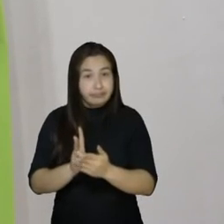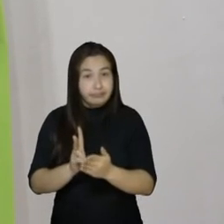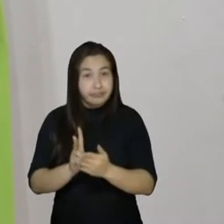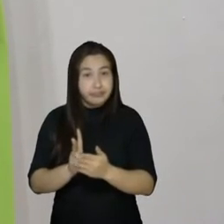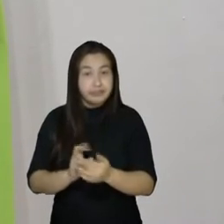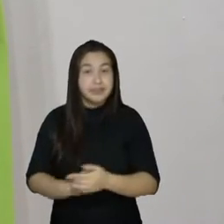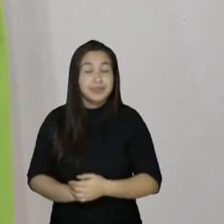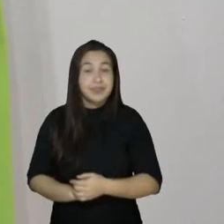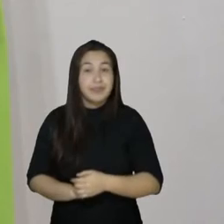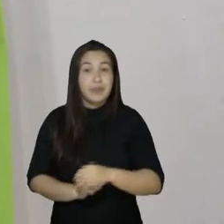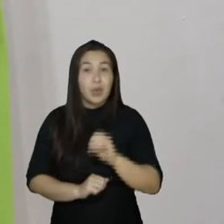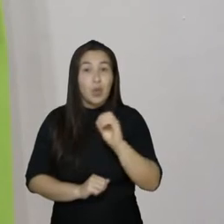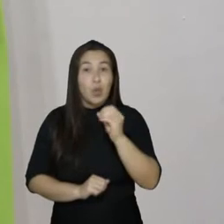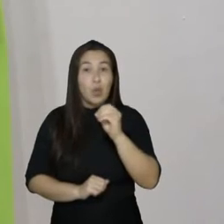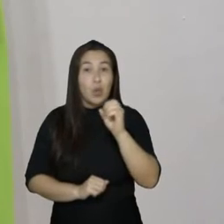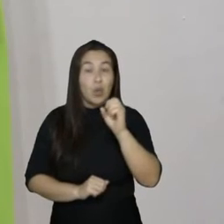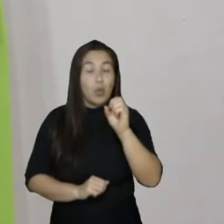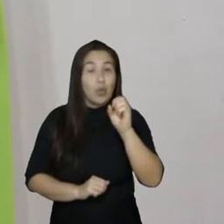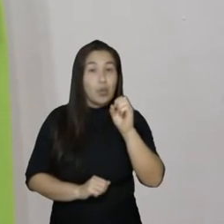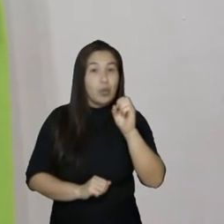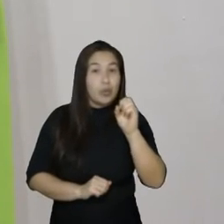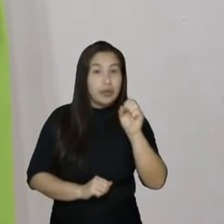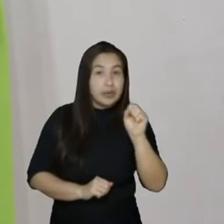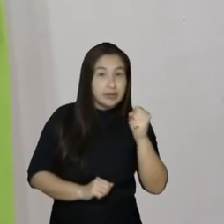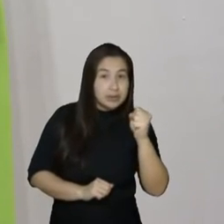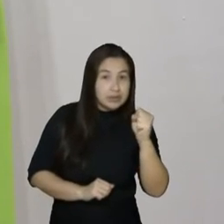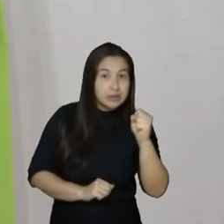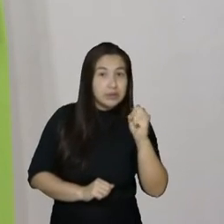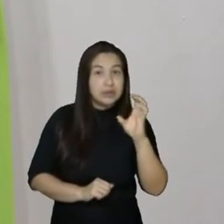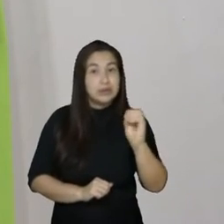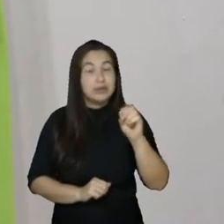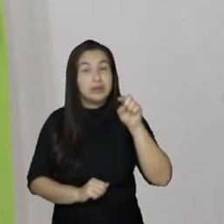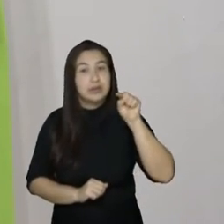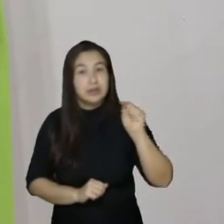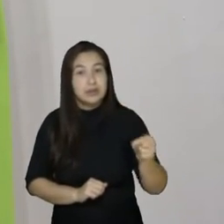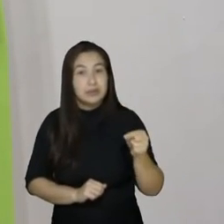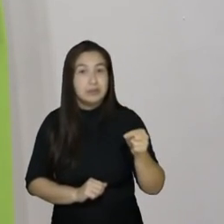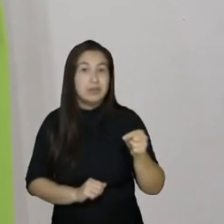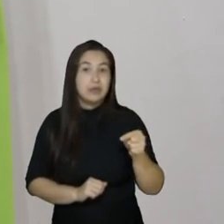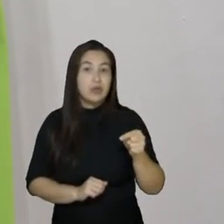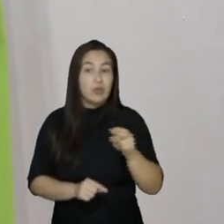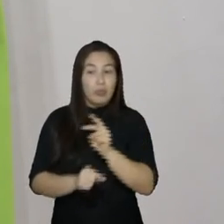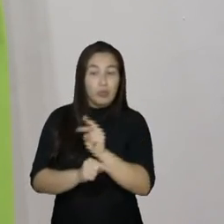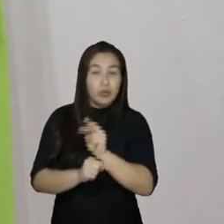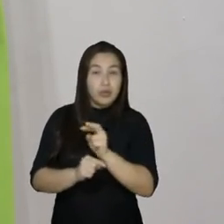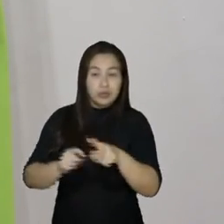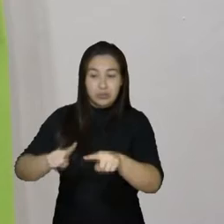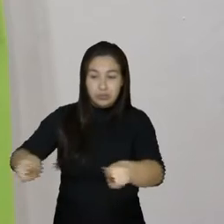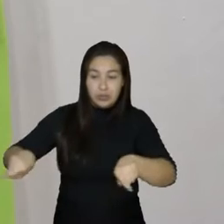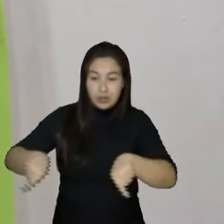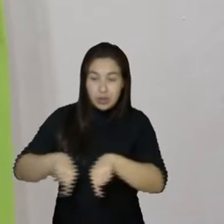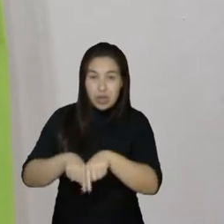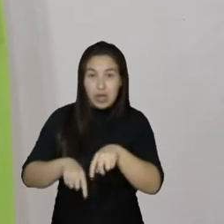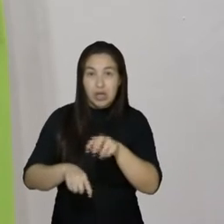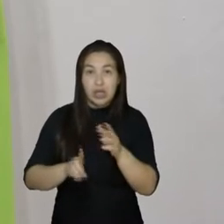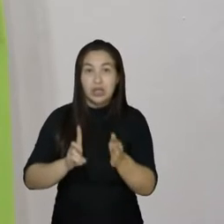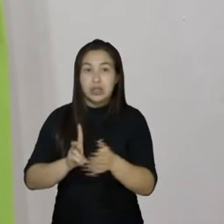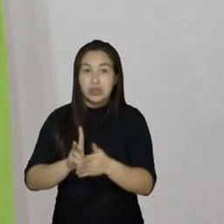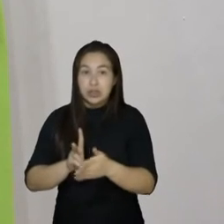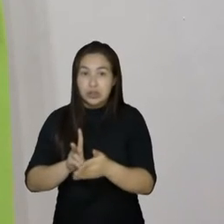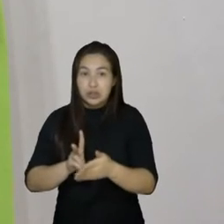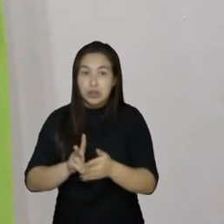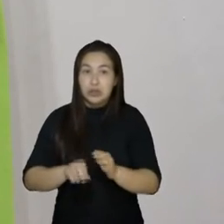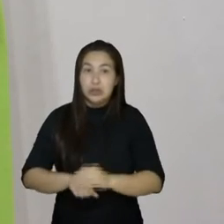milhões investidos na fiscalização das terras indígenas, que falavam que ele ia acabar com as terras indígenas. Mais